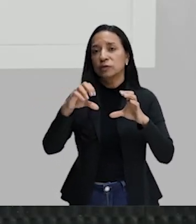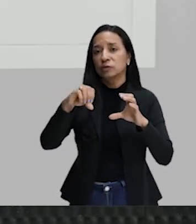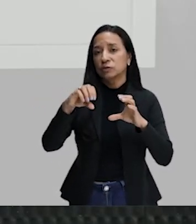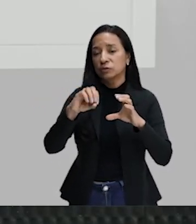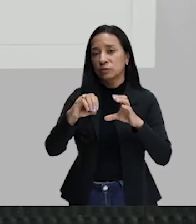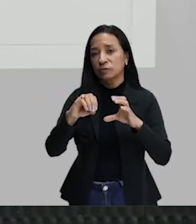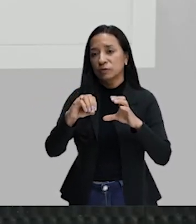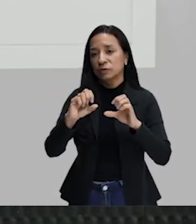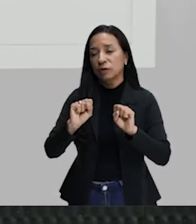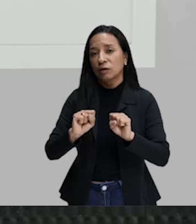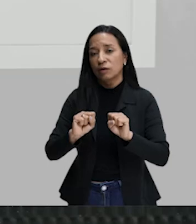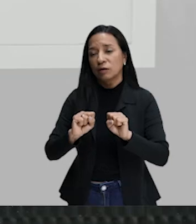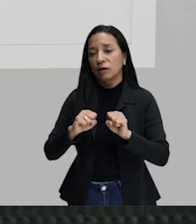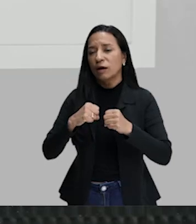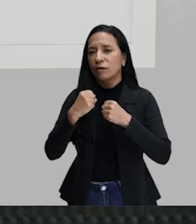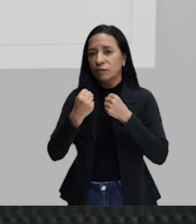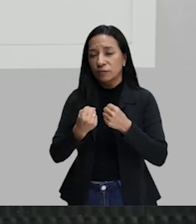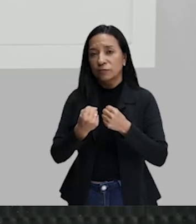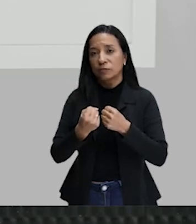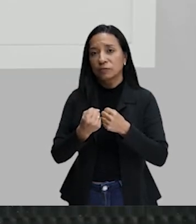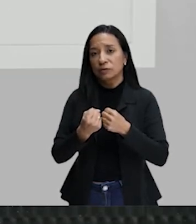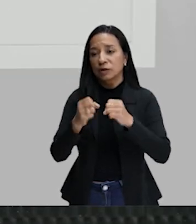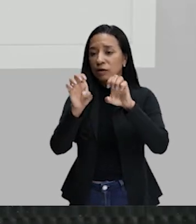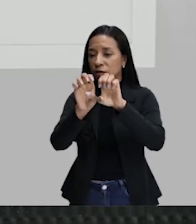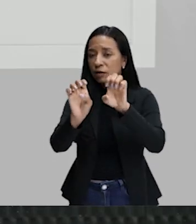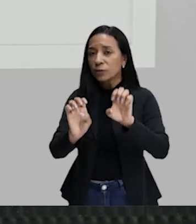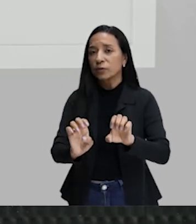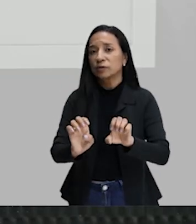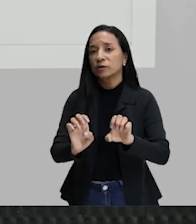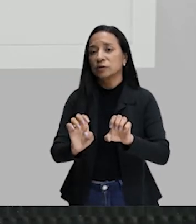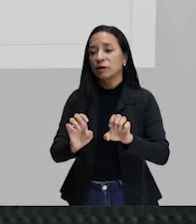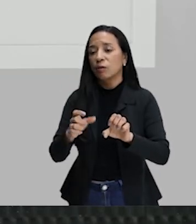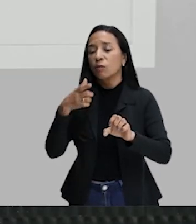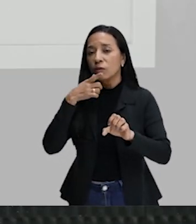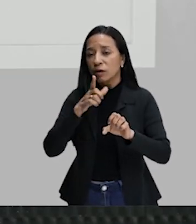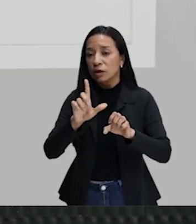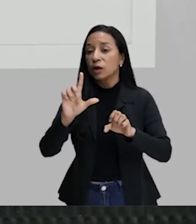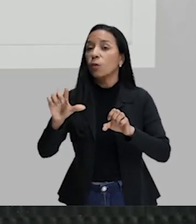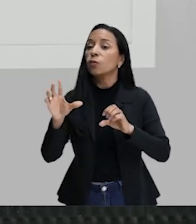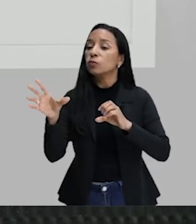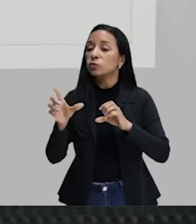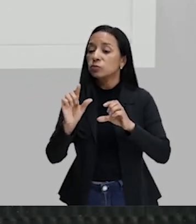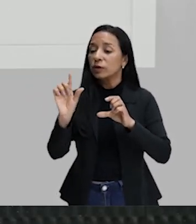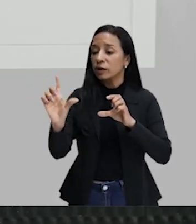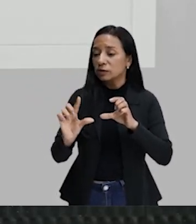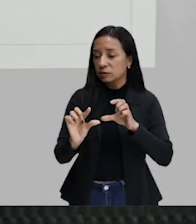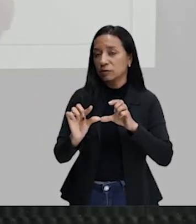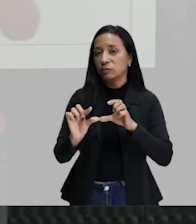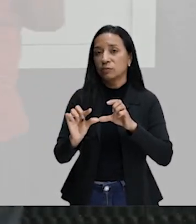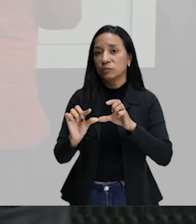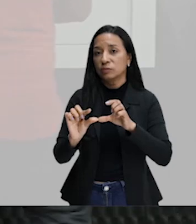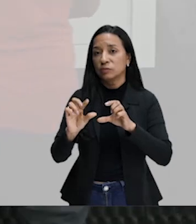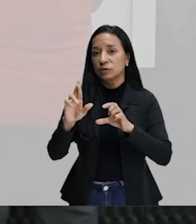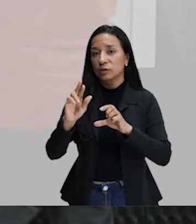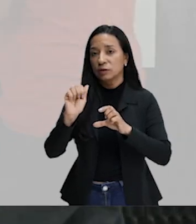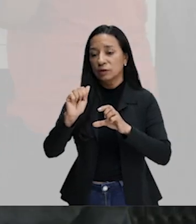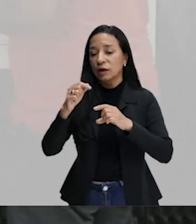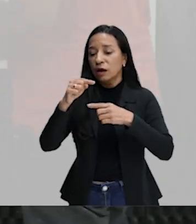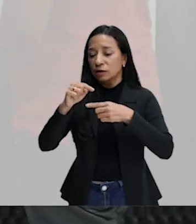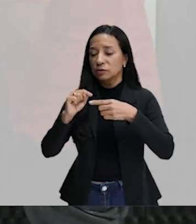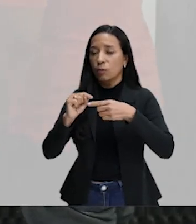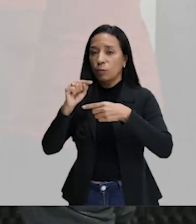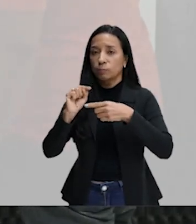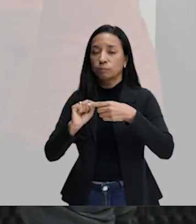A força magnética, a equação ela ganha mais um termo que é justamente a razão trigonométrica, certo? Por